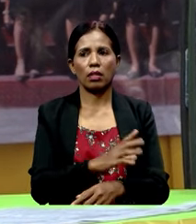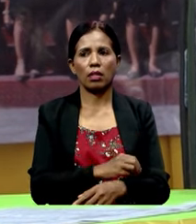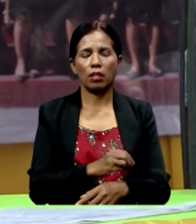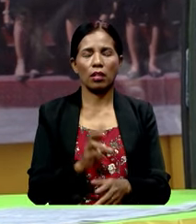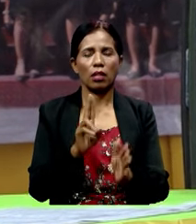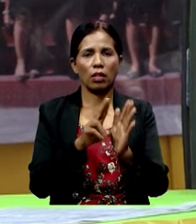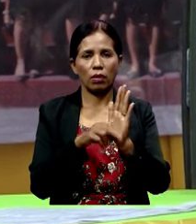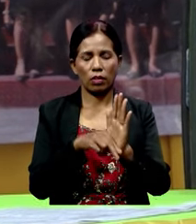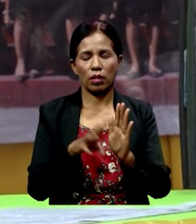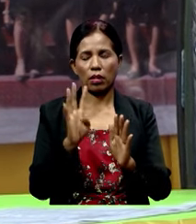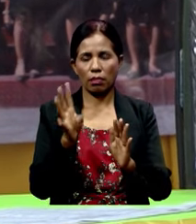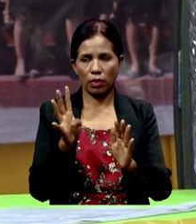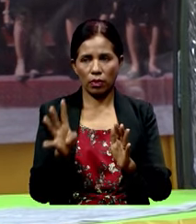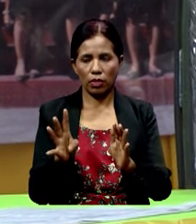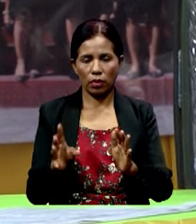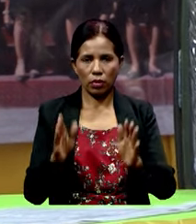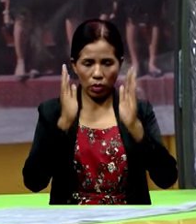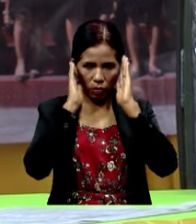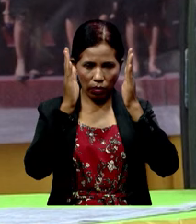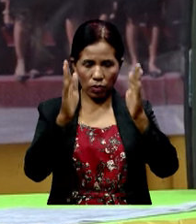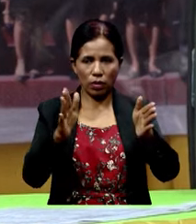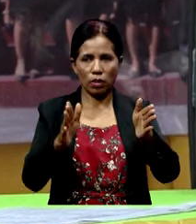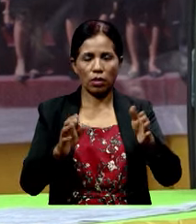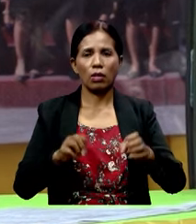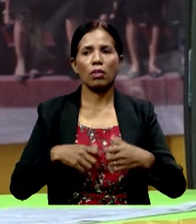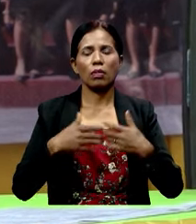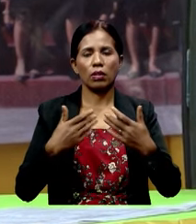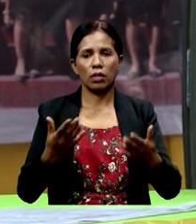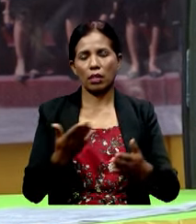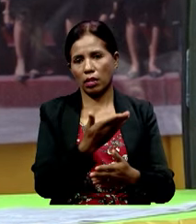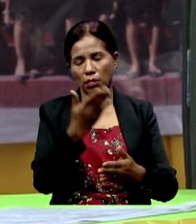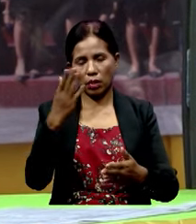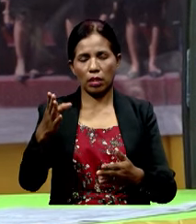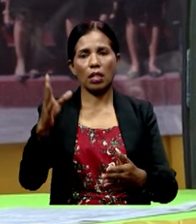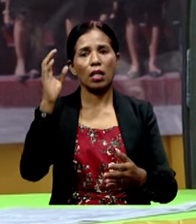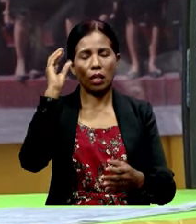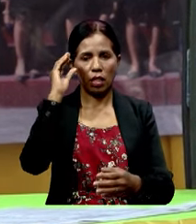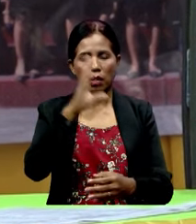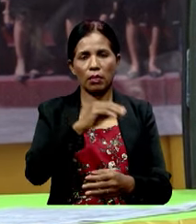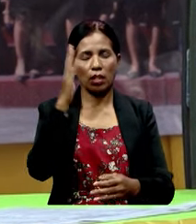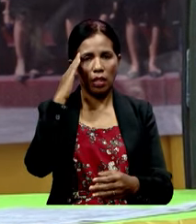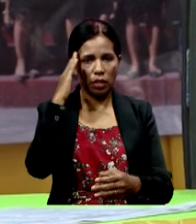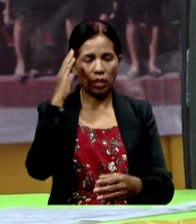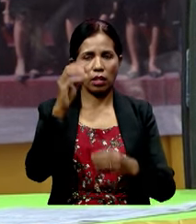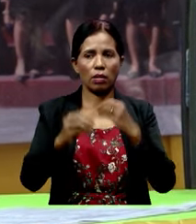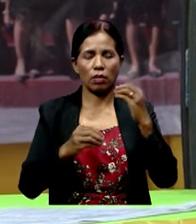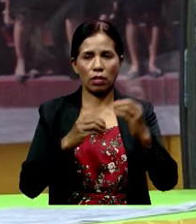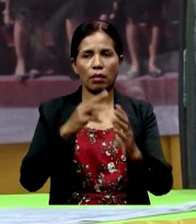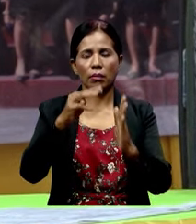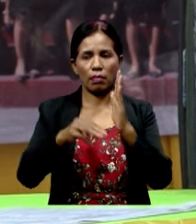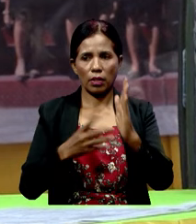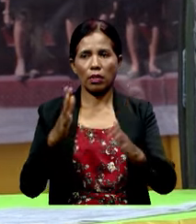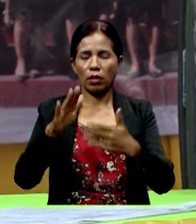nulu. Nesse se fokus makas liu ba onsa etika. Se va protocolo baia media officer